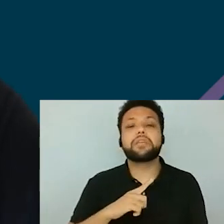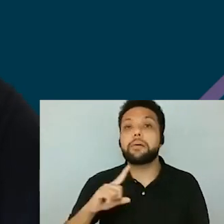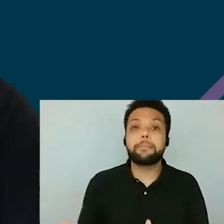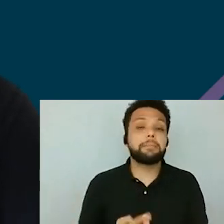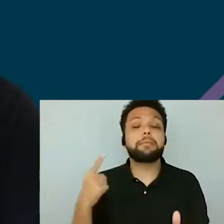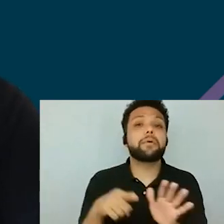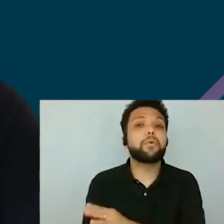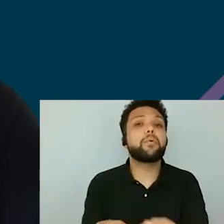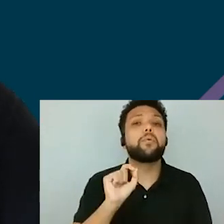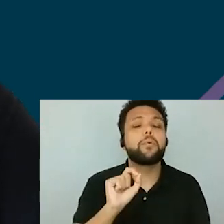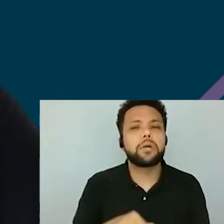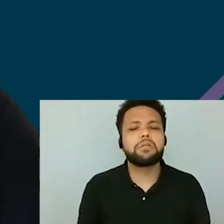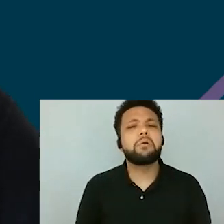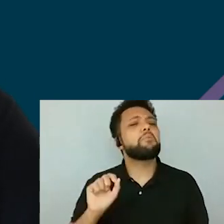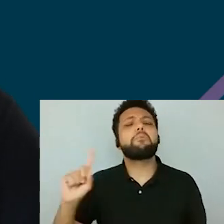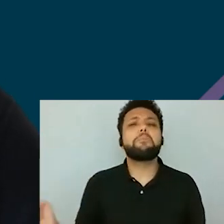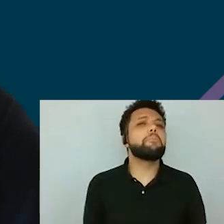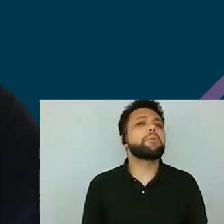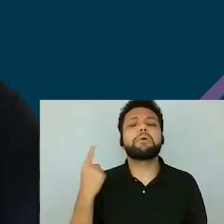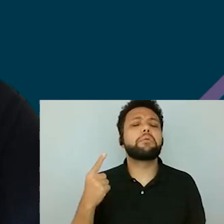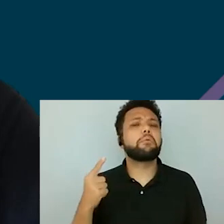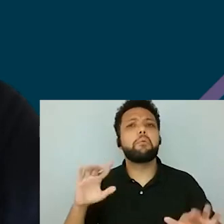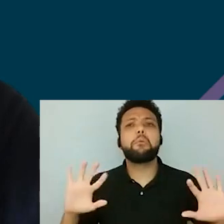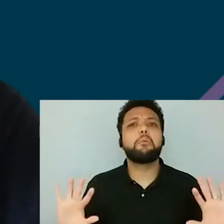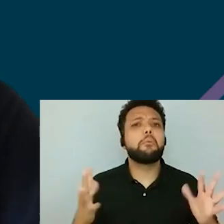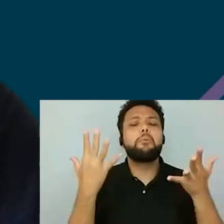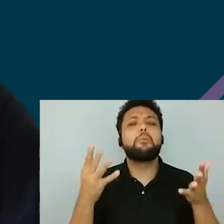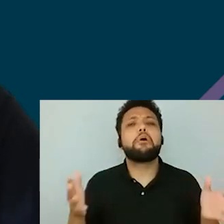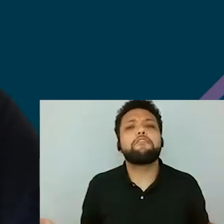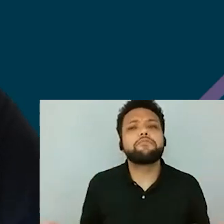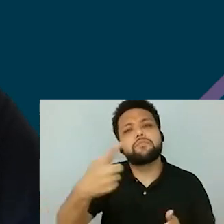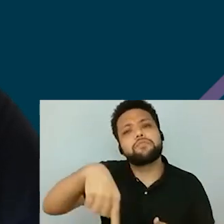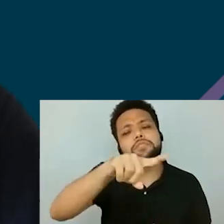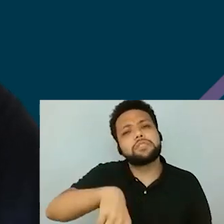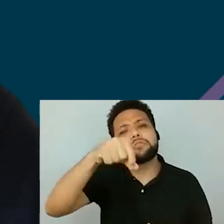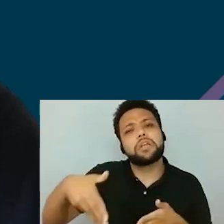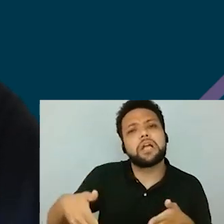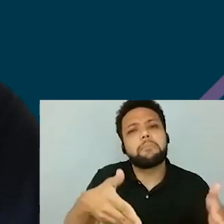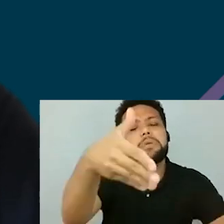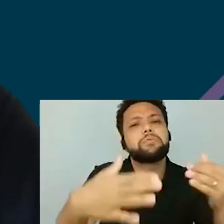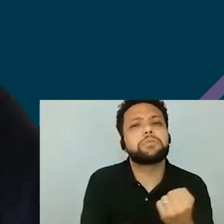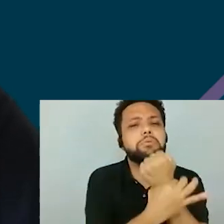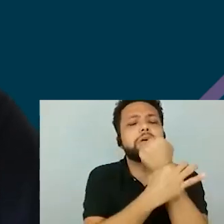é: qual foi o primeiro evento que motivou vocês a seguir por esse caminho de segurança?